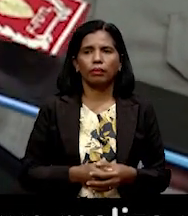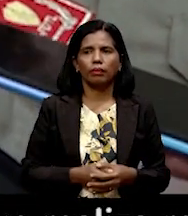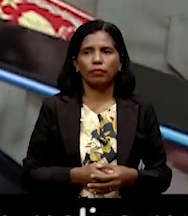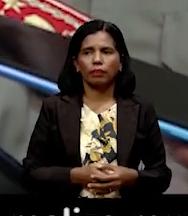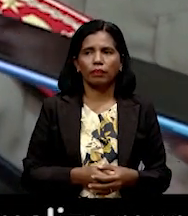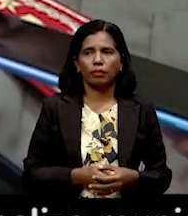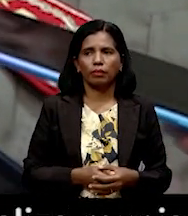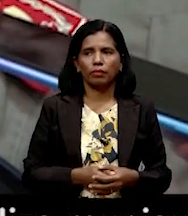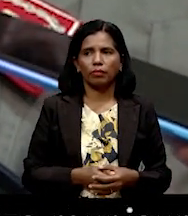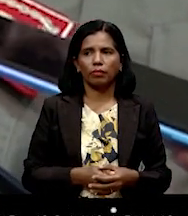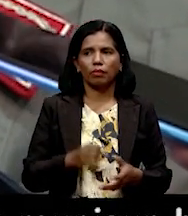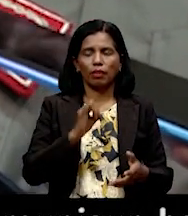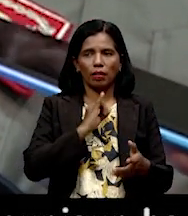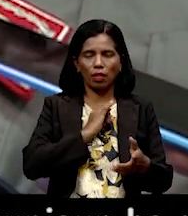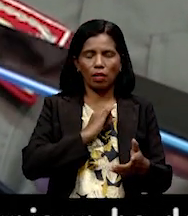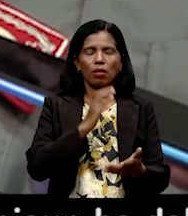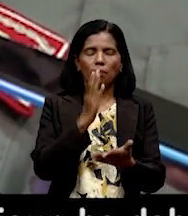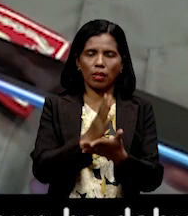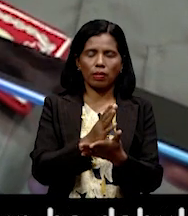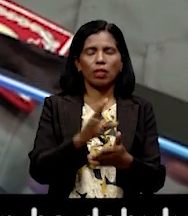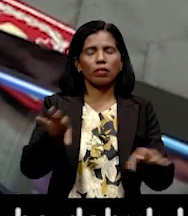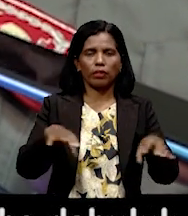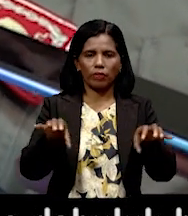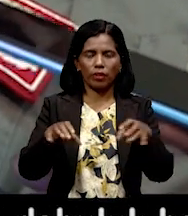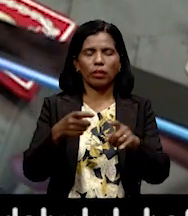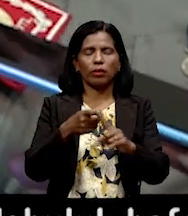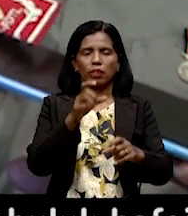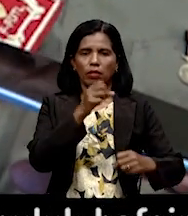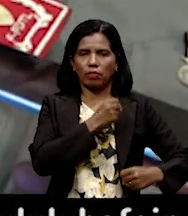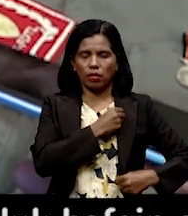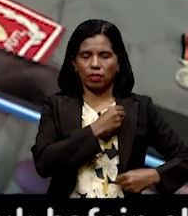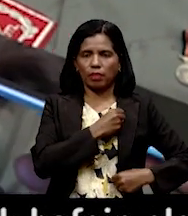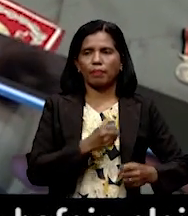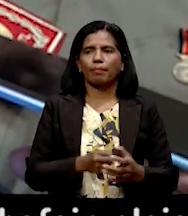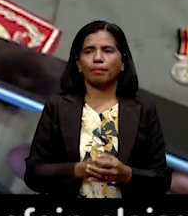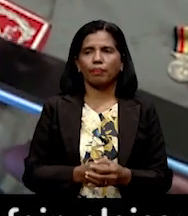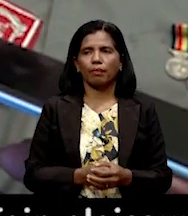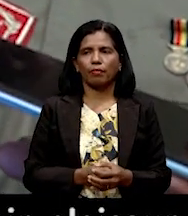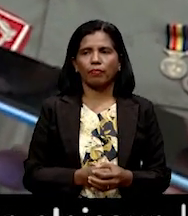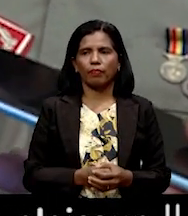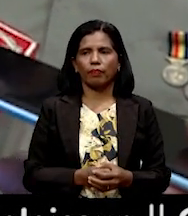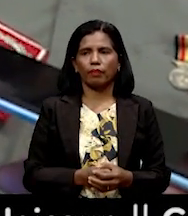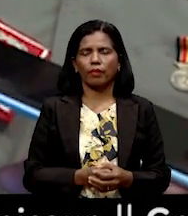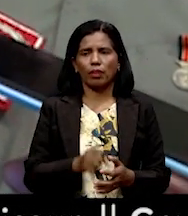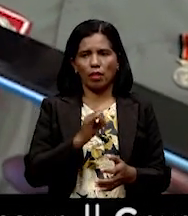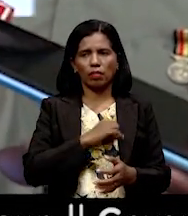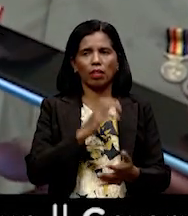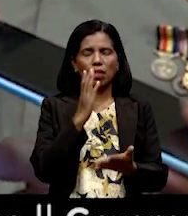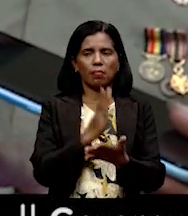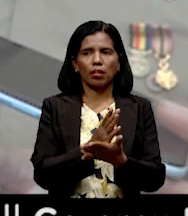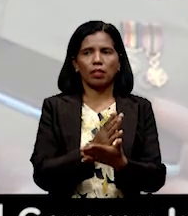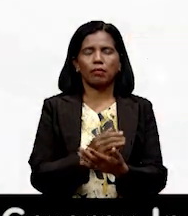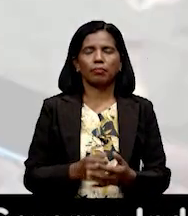resignação ao sacrificar unha carreira reforma né? Porque resignação na verdade tem que resignar, né? Para reforma na verdade tem